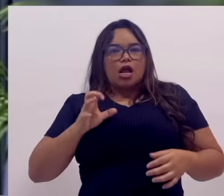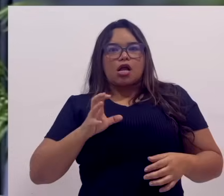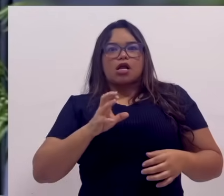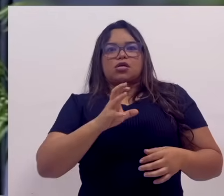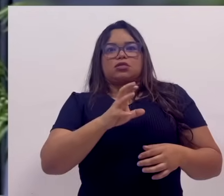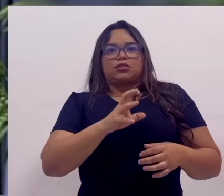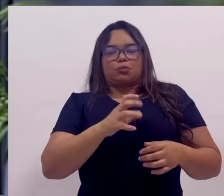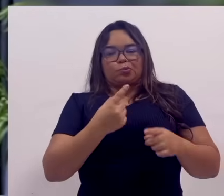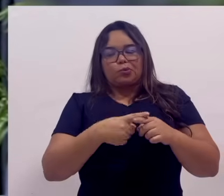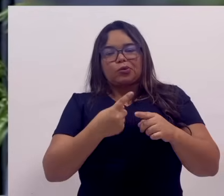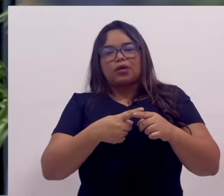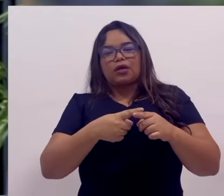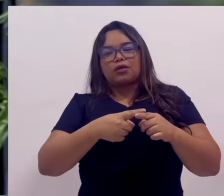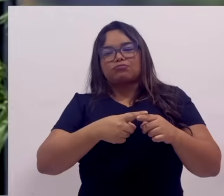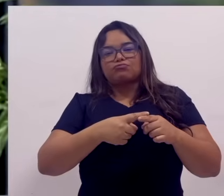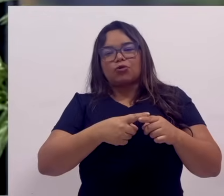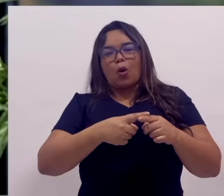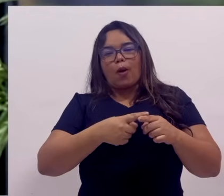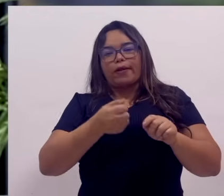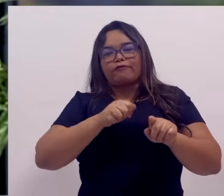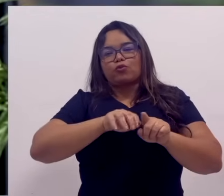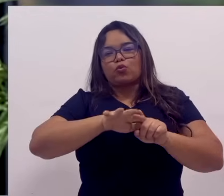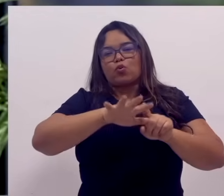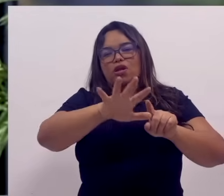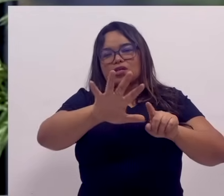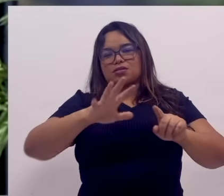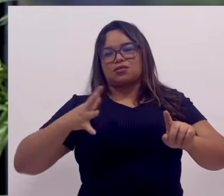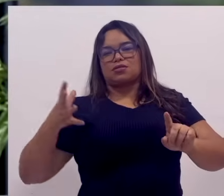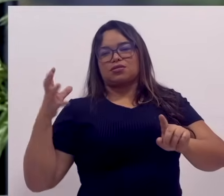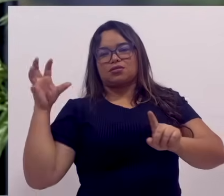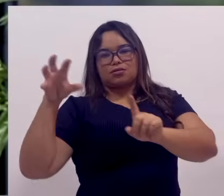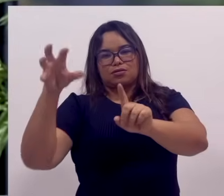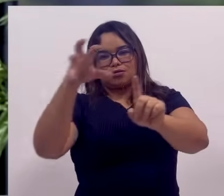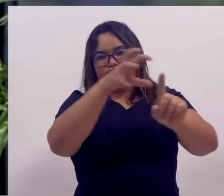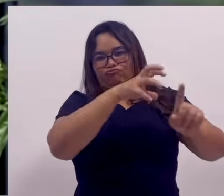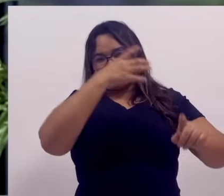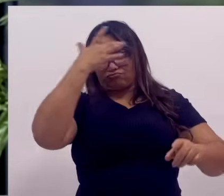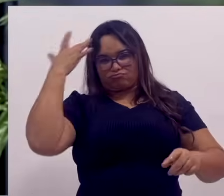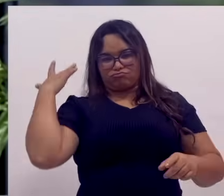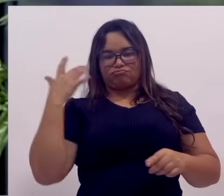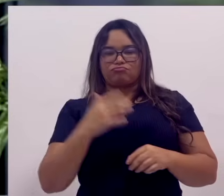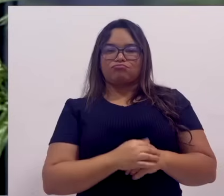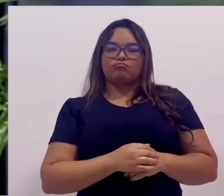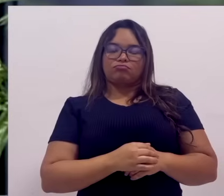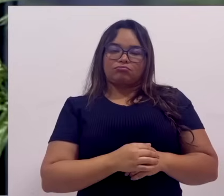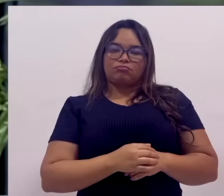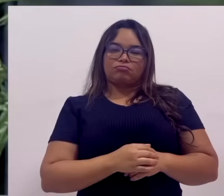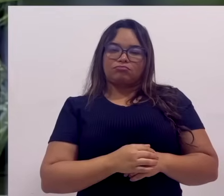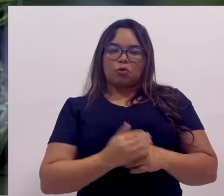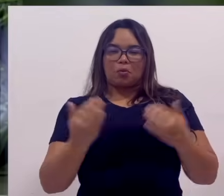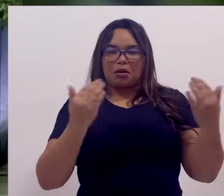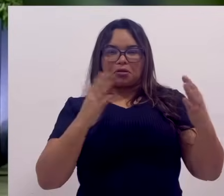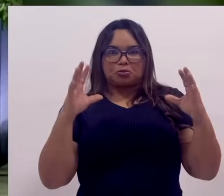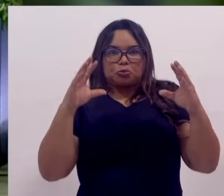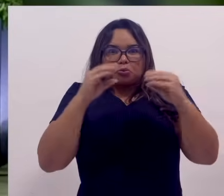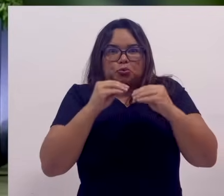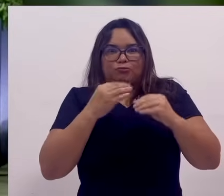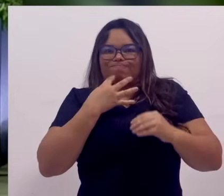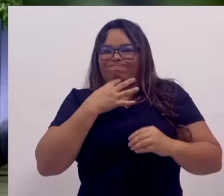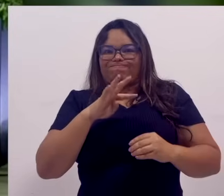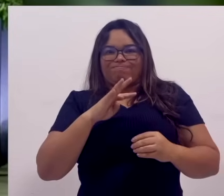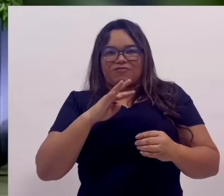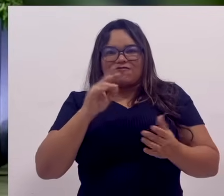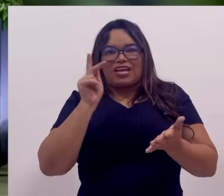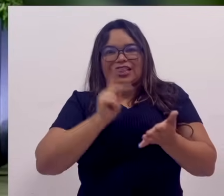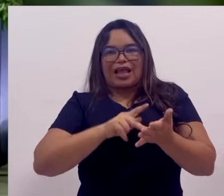isso cresce como um câncer na igreja e chega até ser uma escuridão total. Assim que o próximo